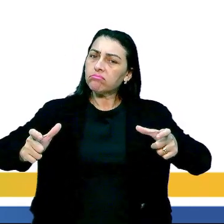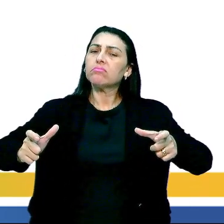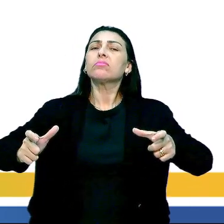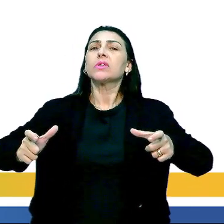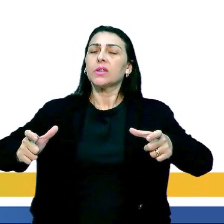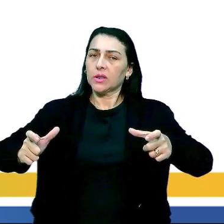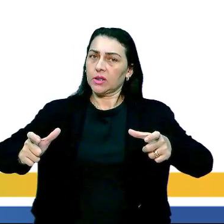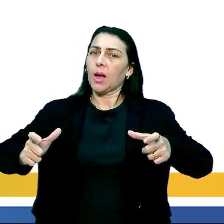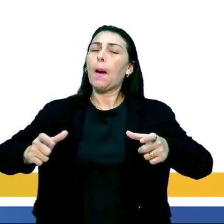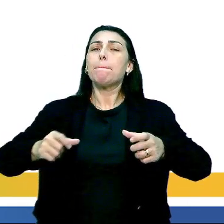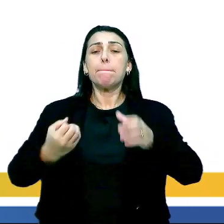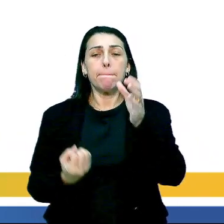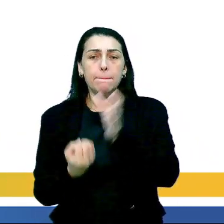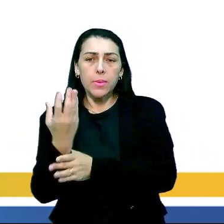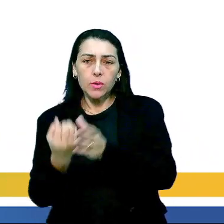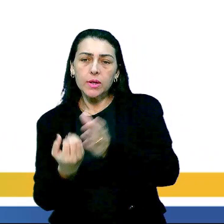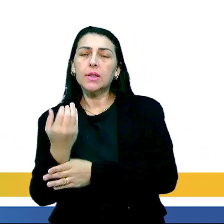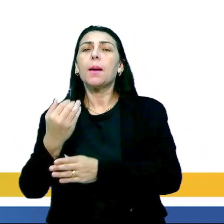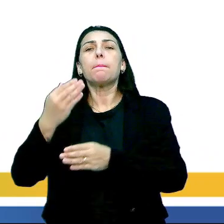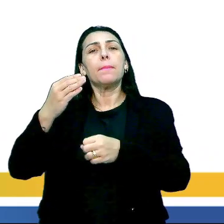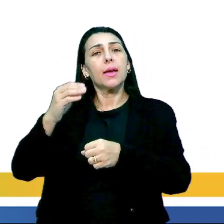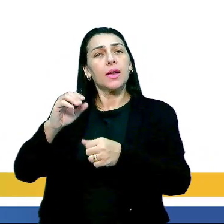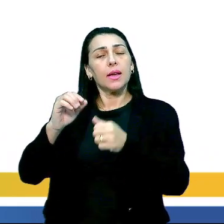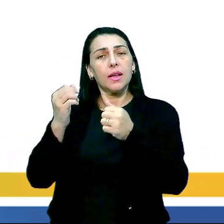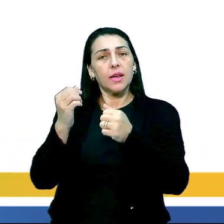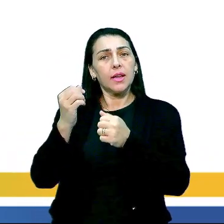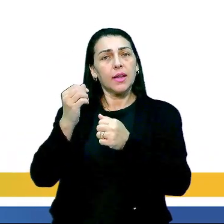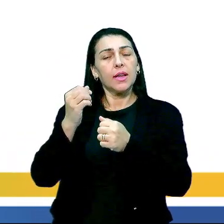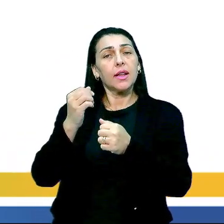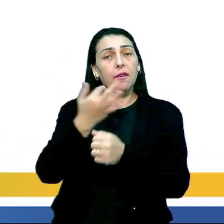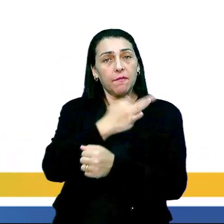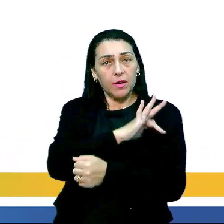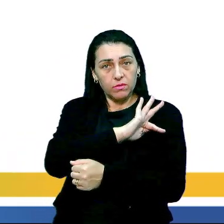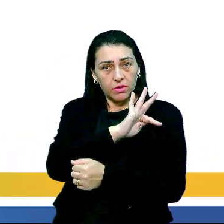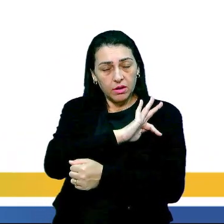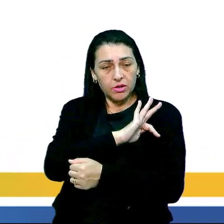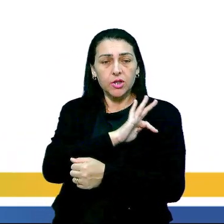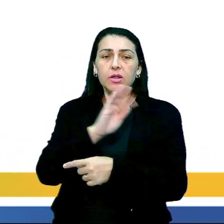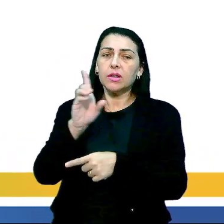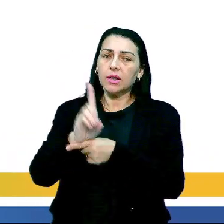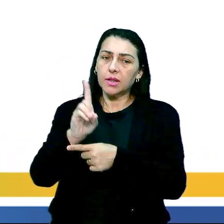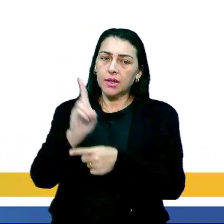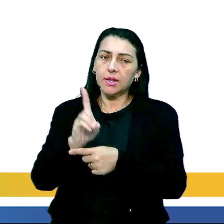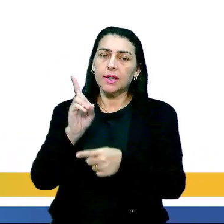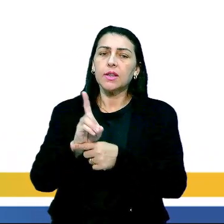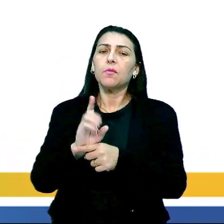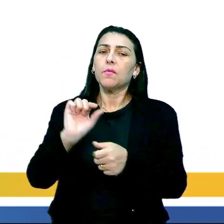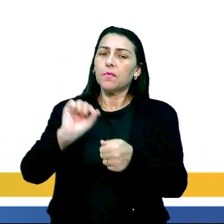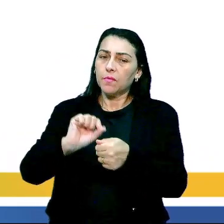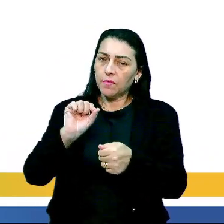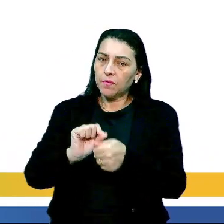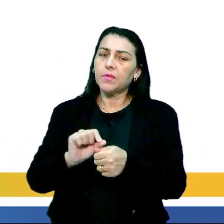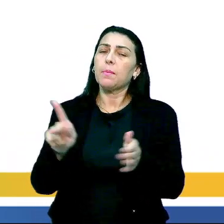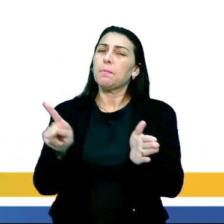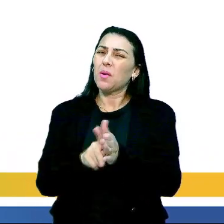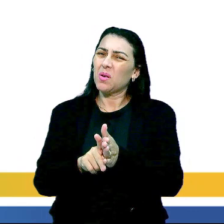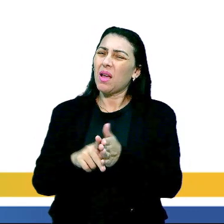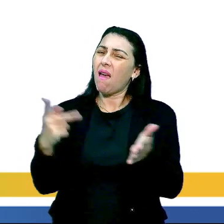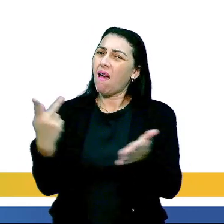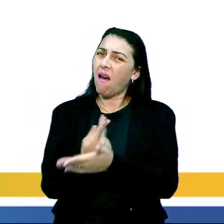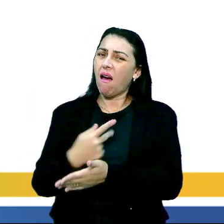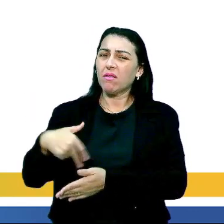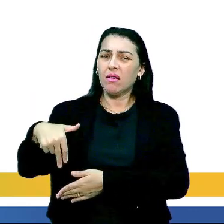ampla fortuna crítica produzida pela academia. E a alternativa E, são tratadas de